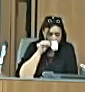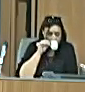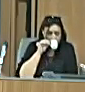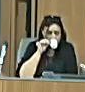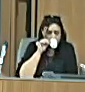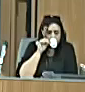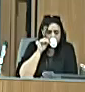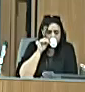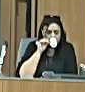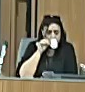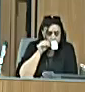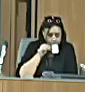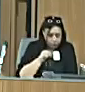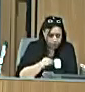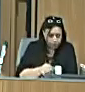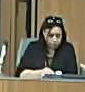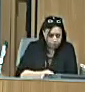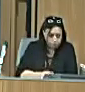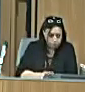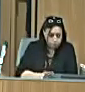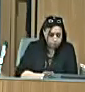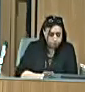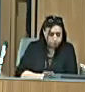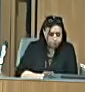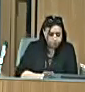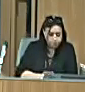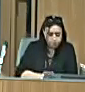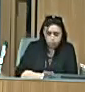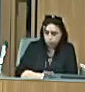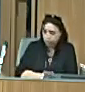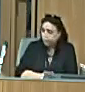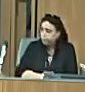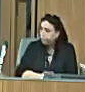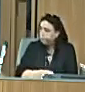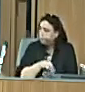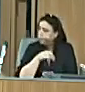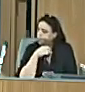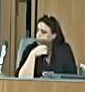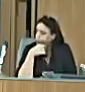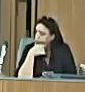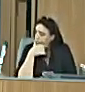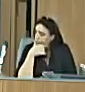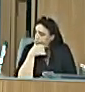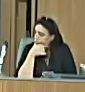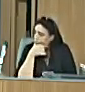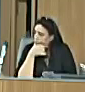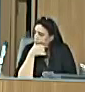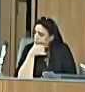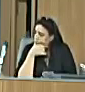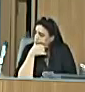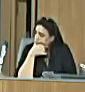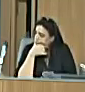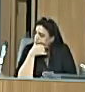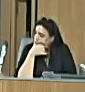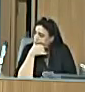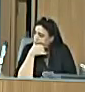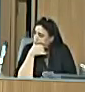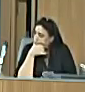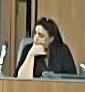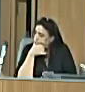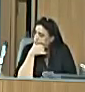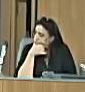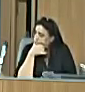orgânica não adianta fazer reuniões a portas fechadas fazer um documento a quatro mãos sem a participação